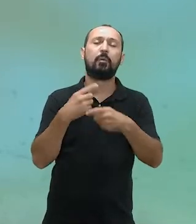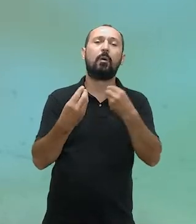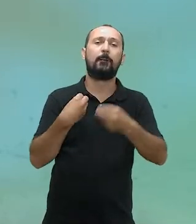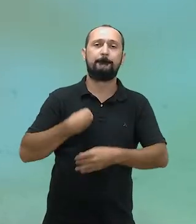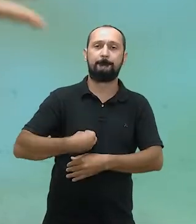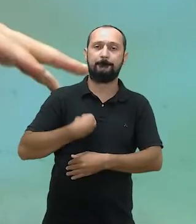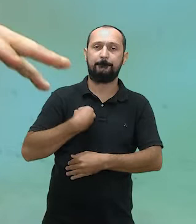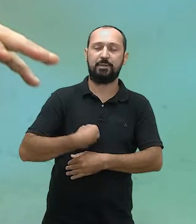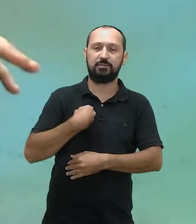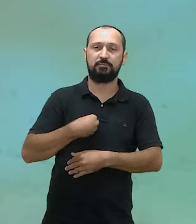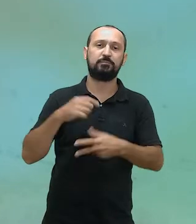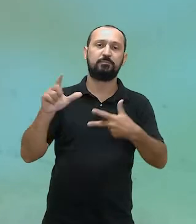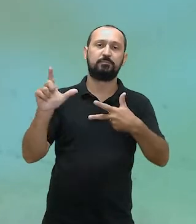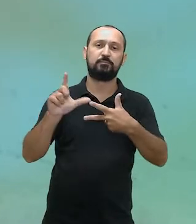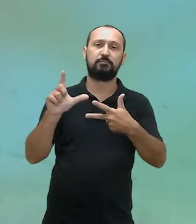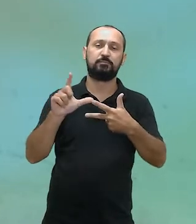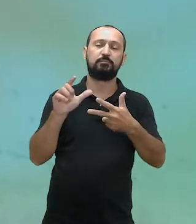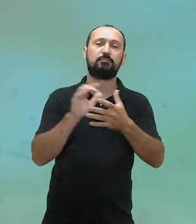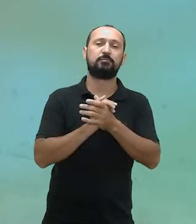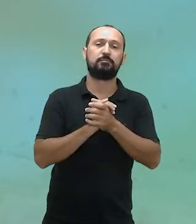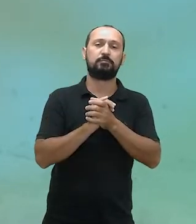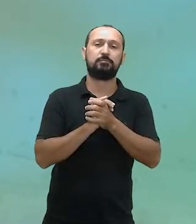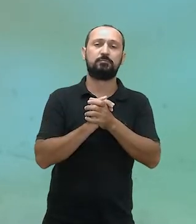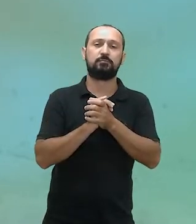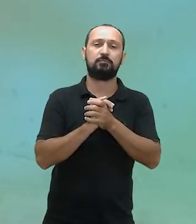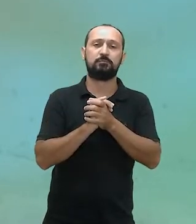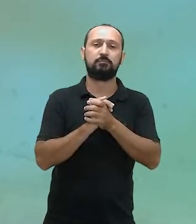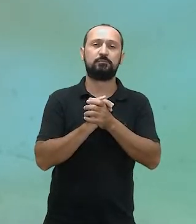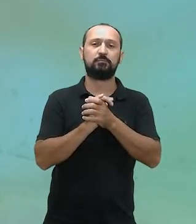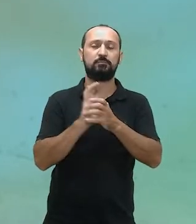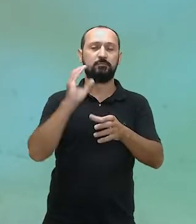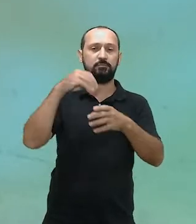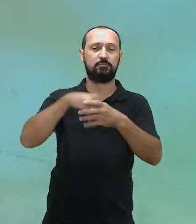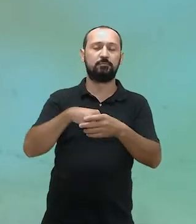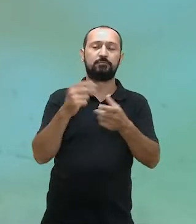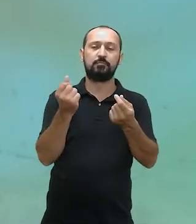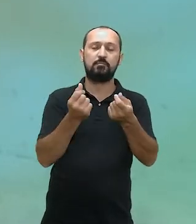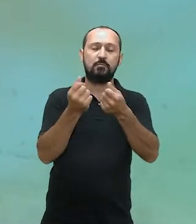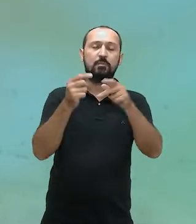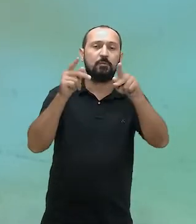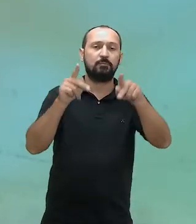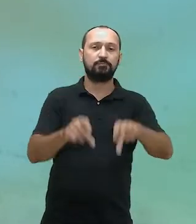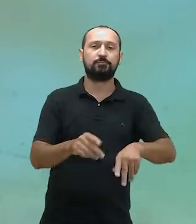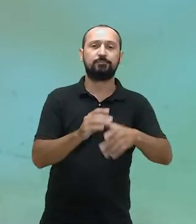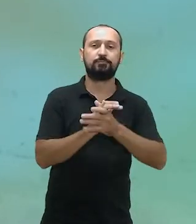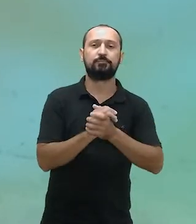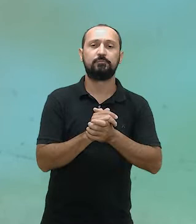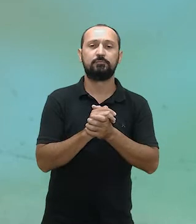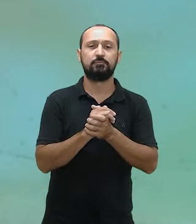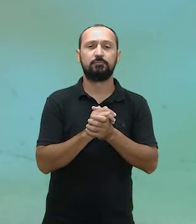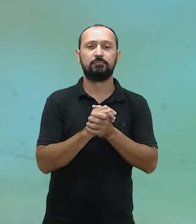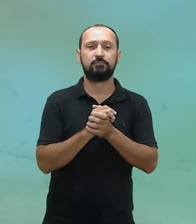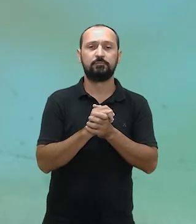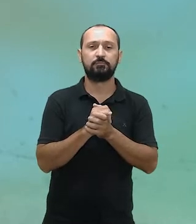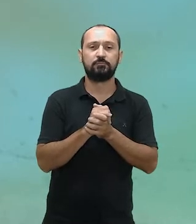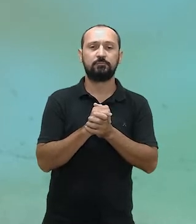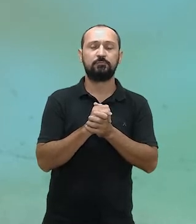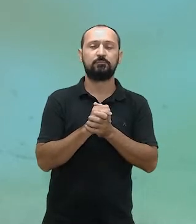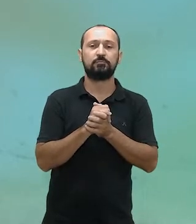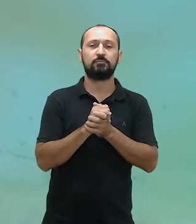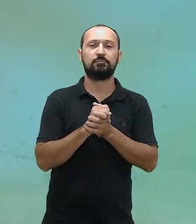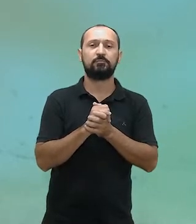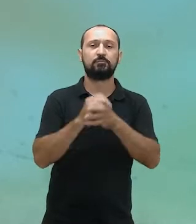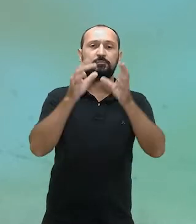a participação do Legislativo especificamente no orçamento público, mas eu queria que você continuasse nesse tópico. Como